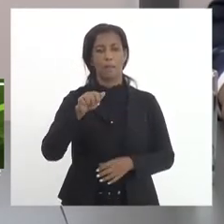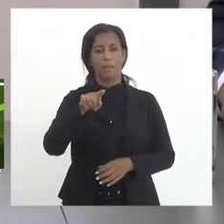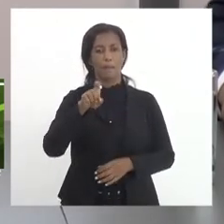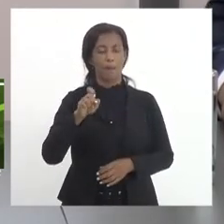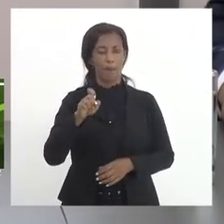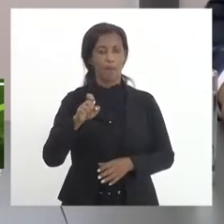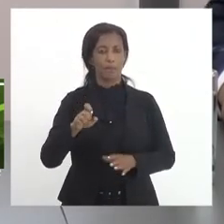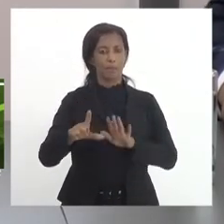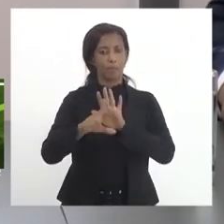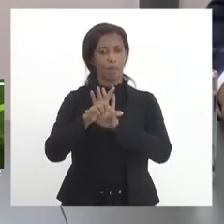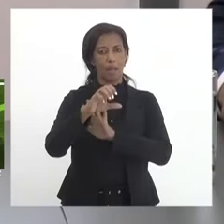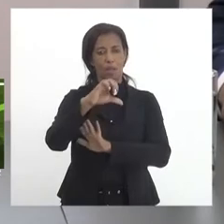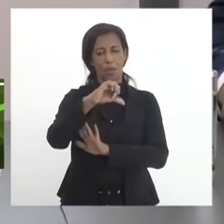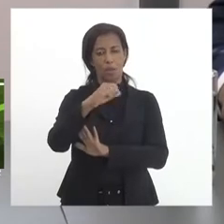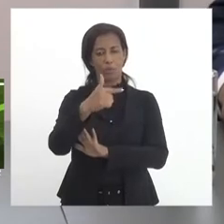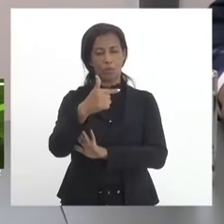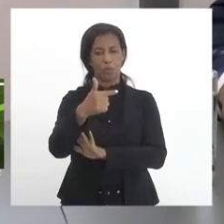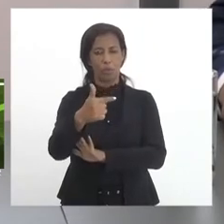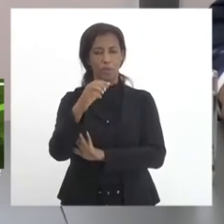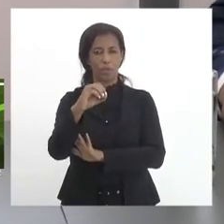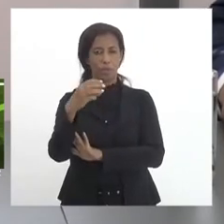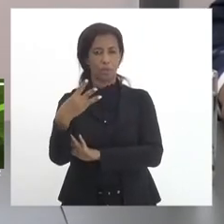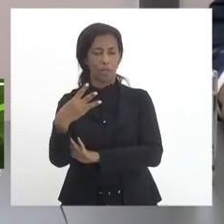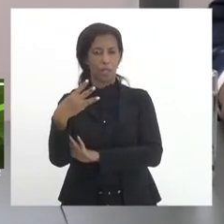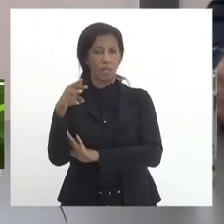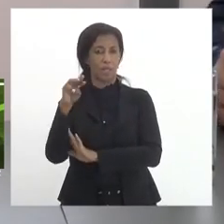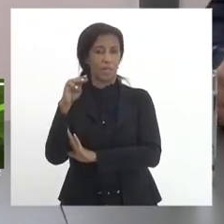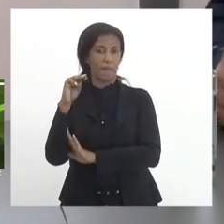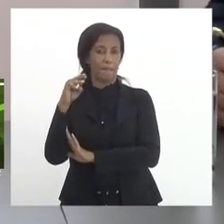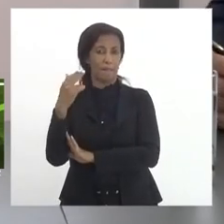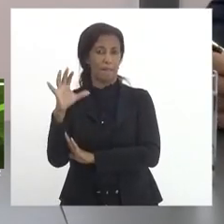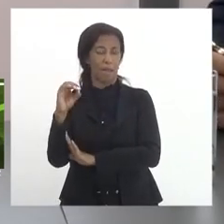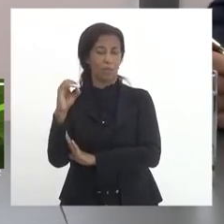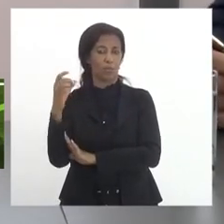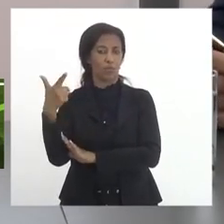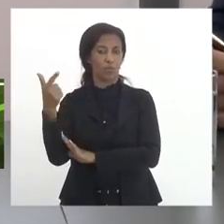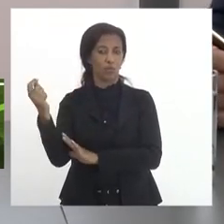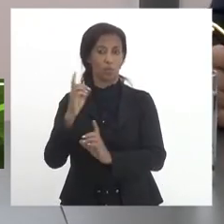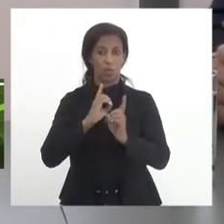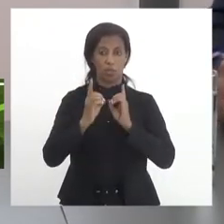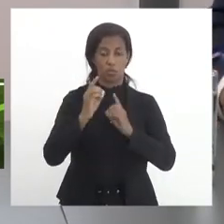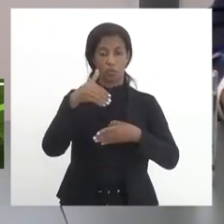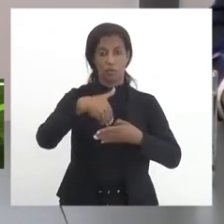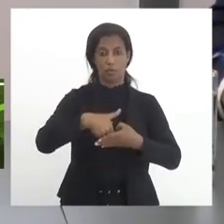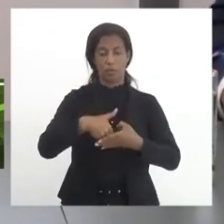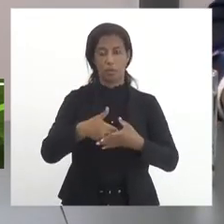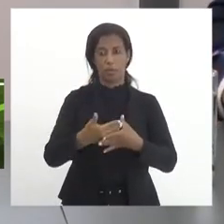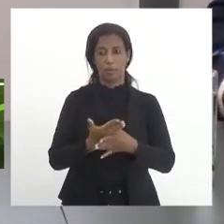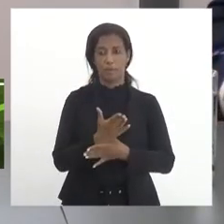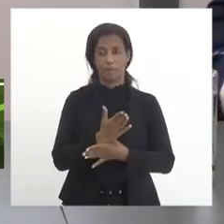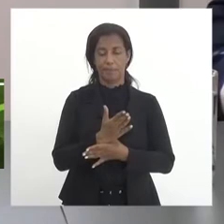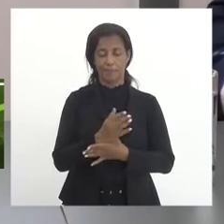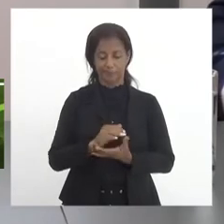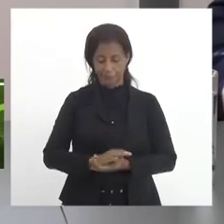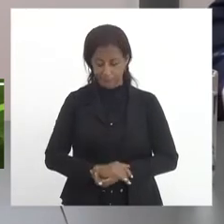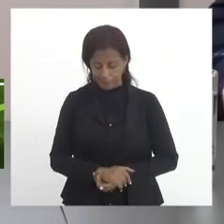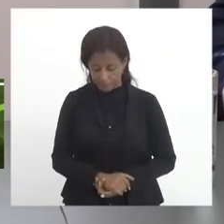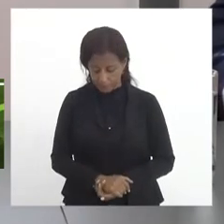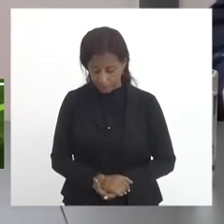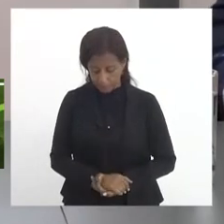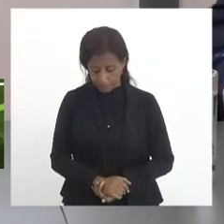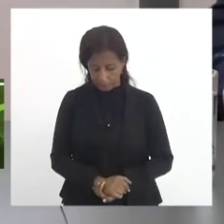prejudicabilidade pela lei 9203 de março de 21. Em discussão. Em votação.